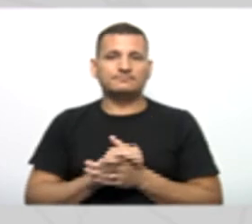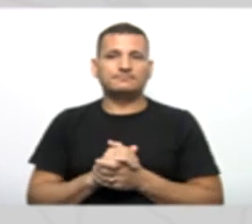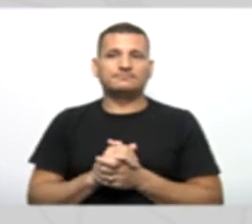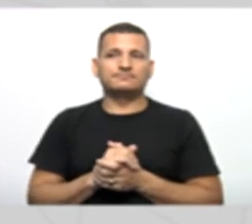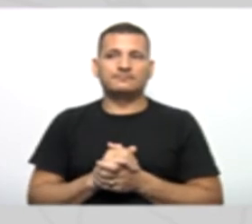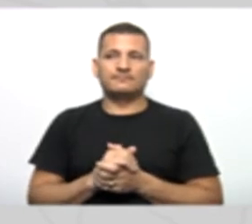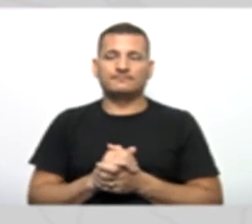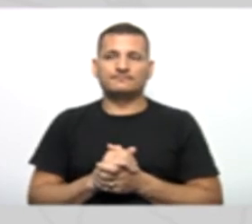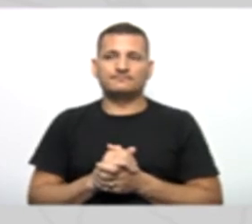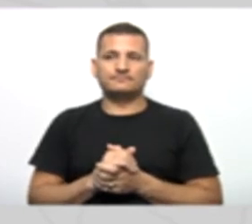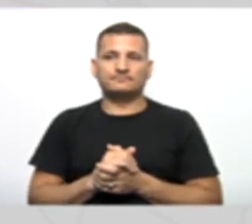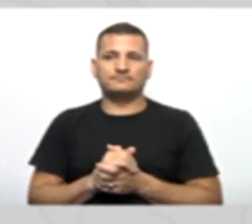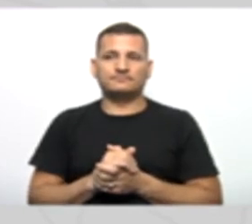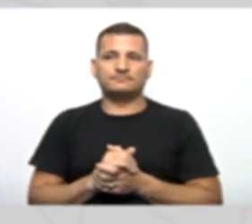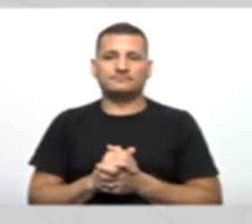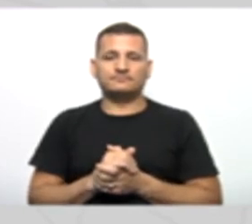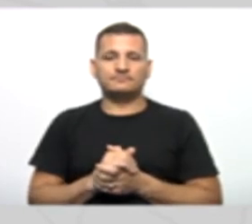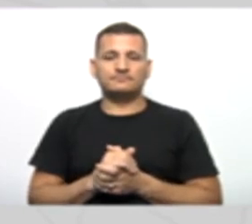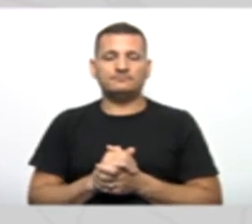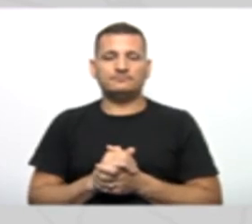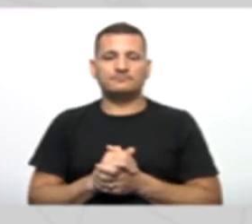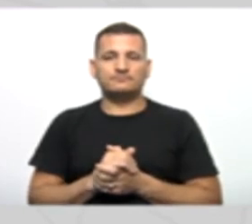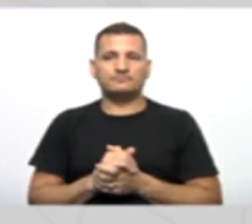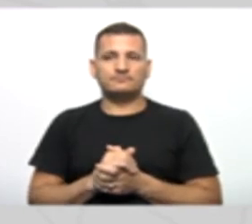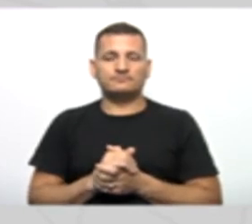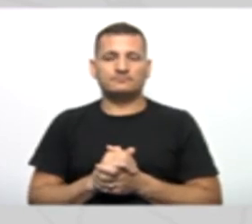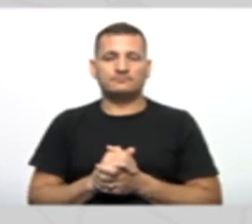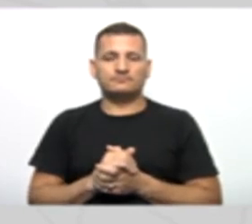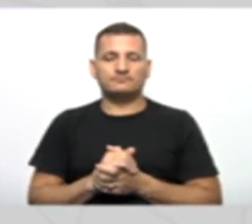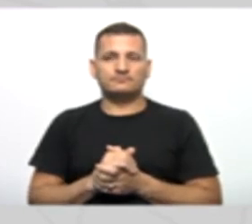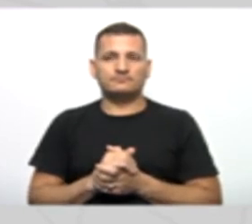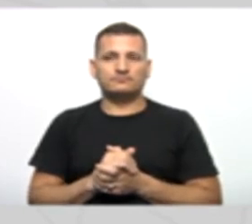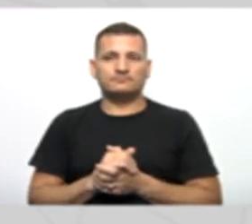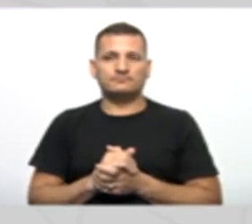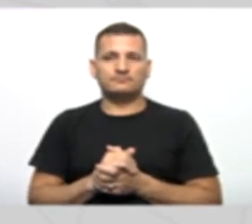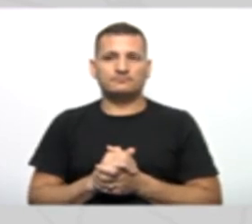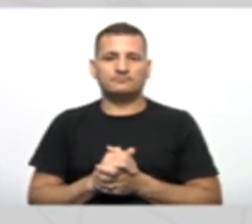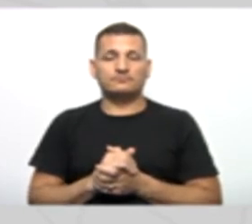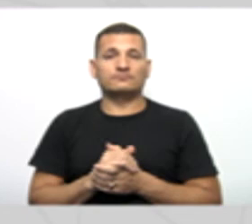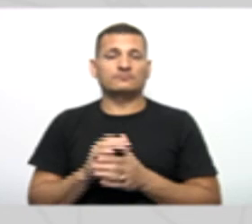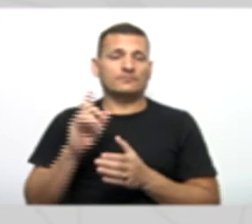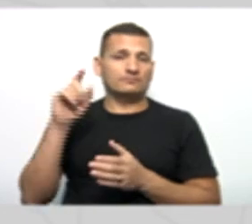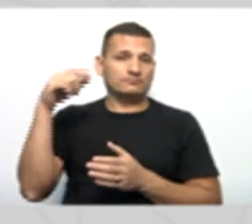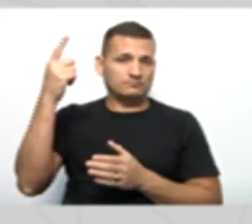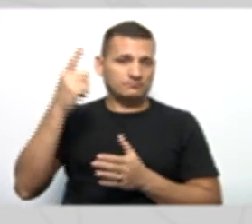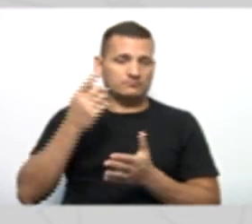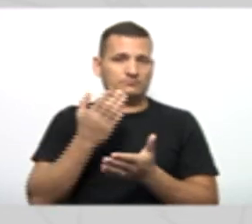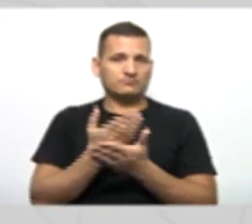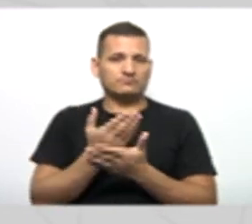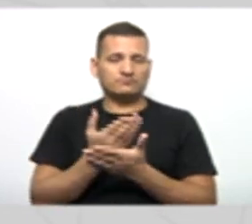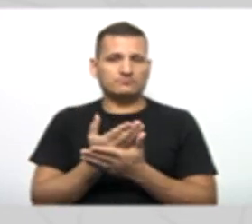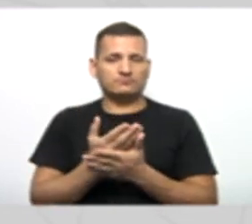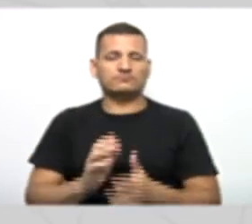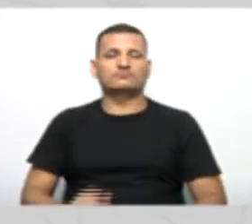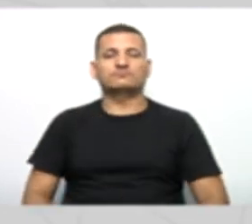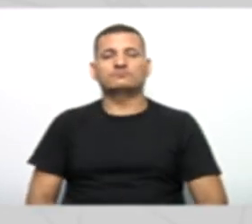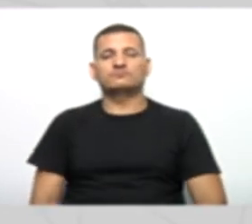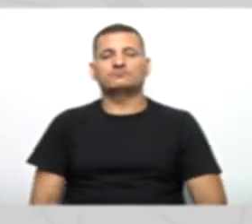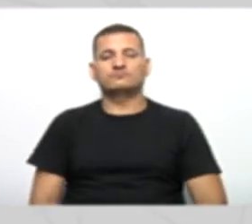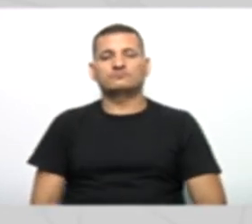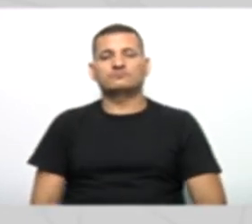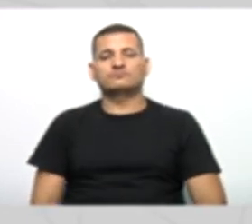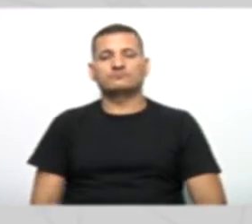referências que nós utilizamos, ok? E na nossa próxima aula, nós vamos trabalhar